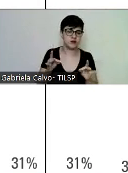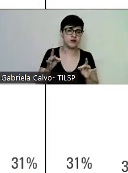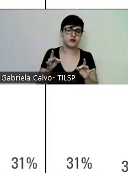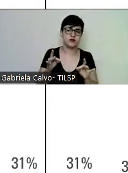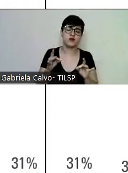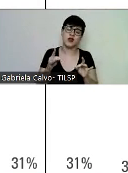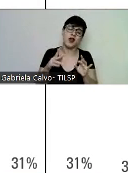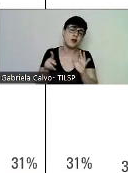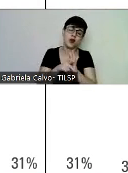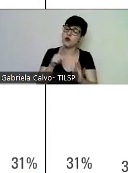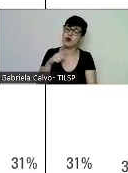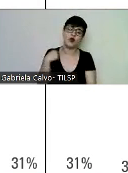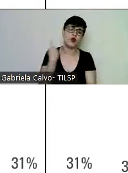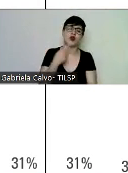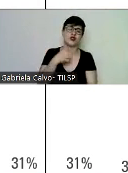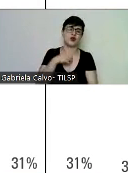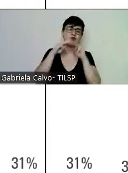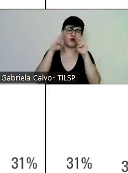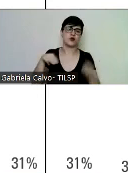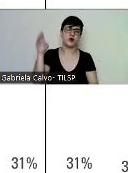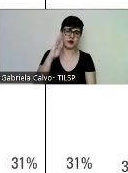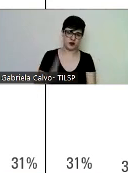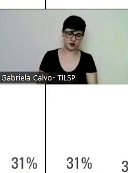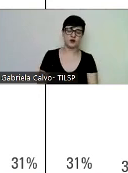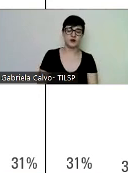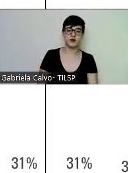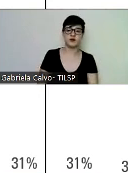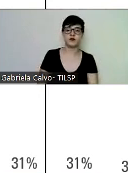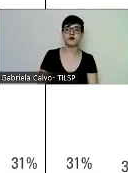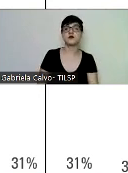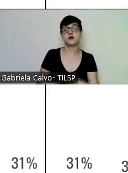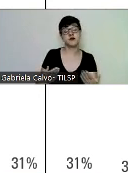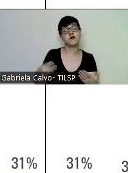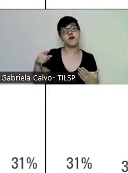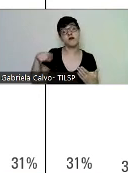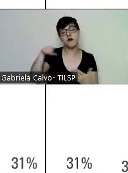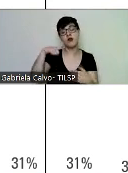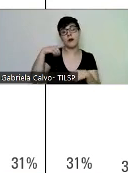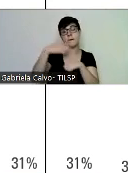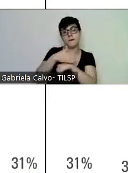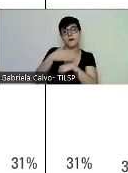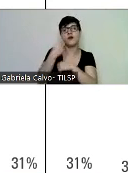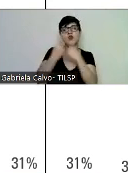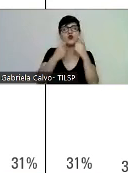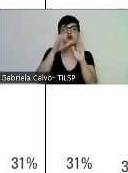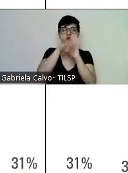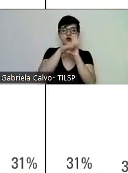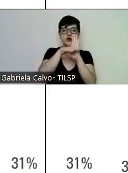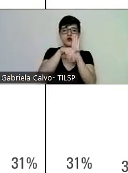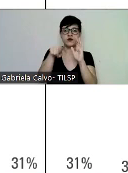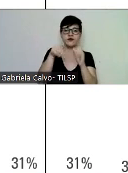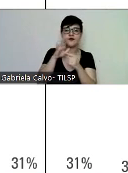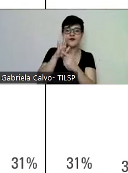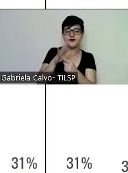da nossa museologia no Brasil então isso resultou numa participação muito grande alguns dos termos realmente apareceram com